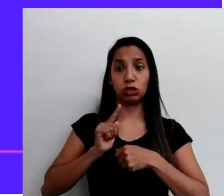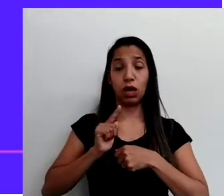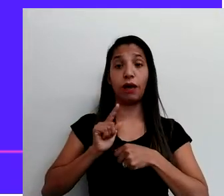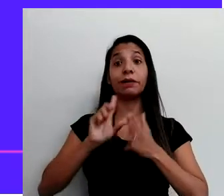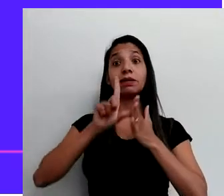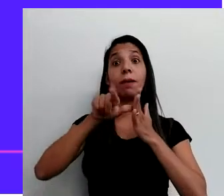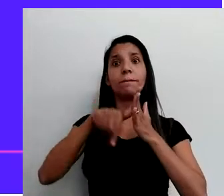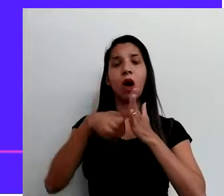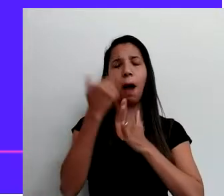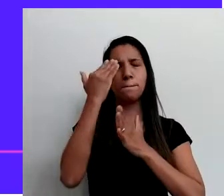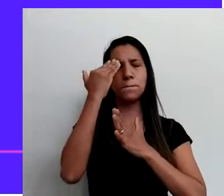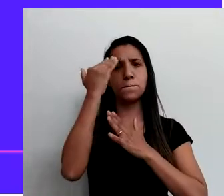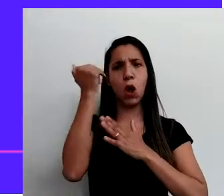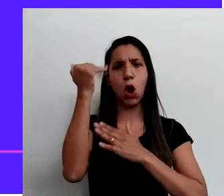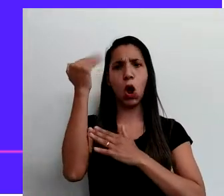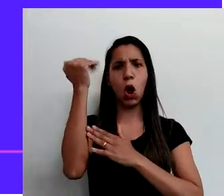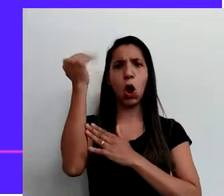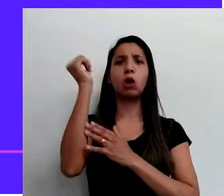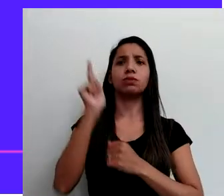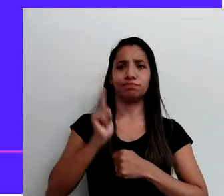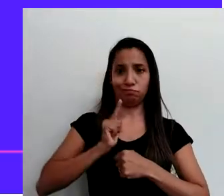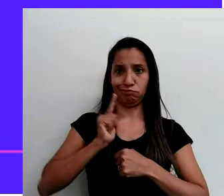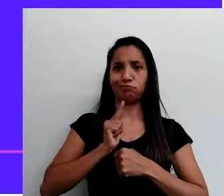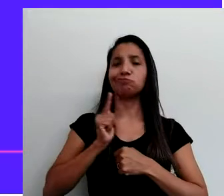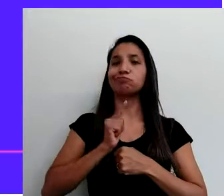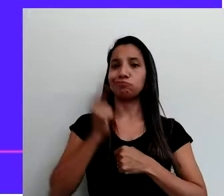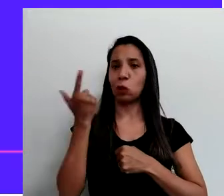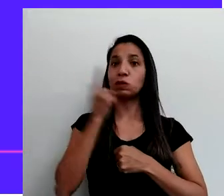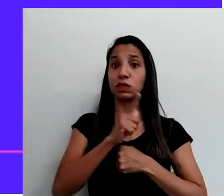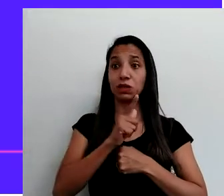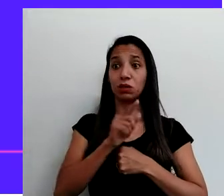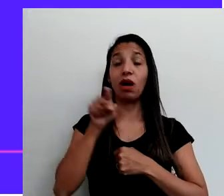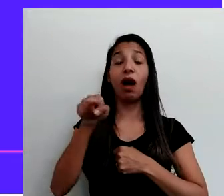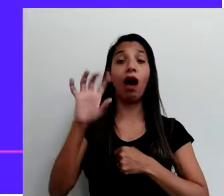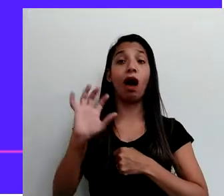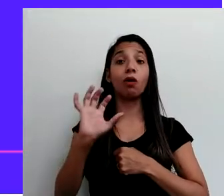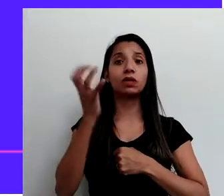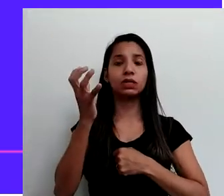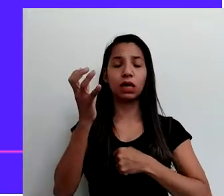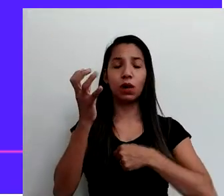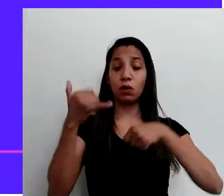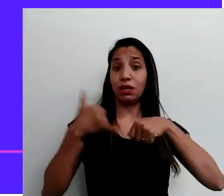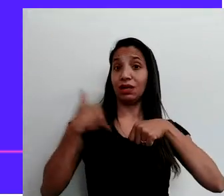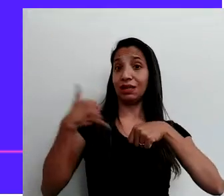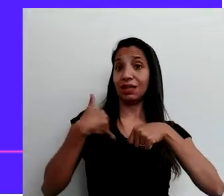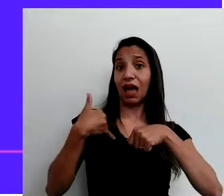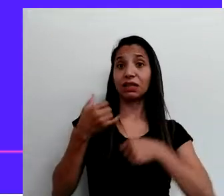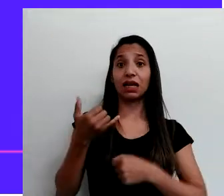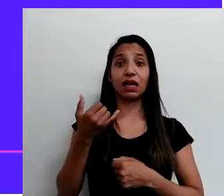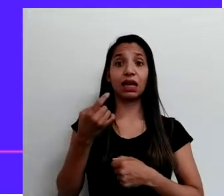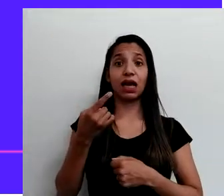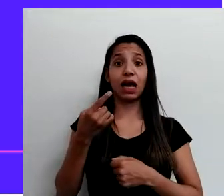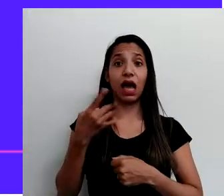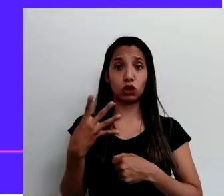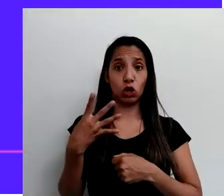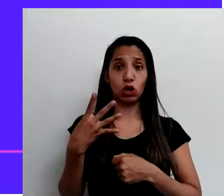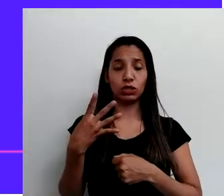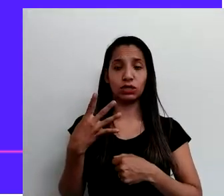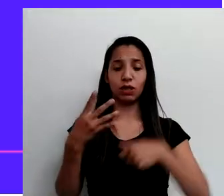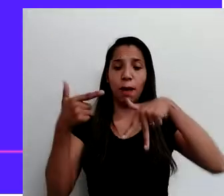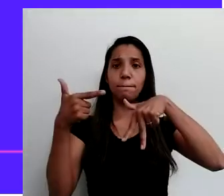Ela praticamente levou um tiro com 14 anos, foi transferida em